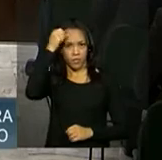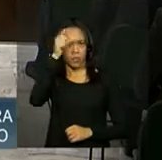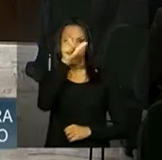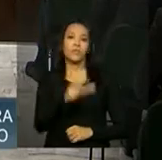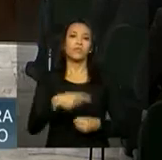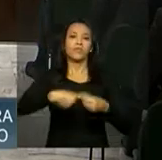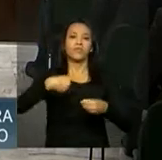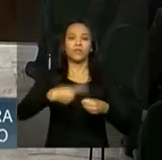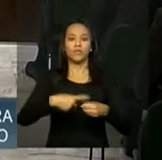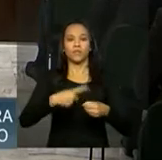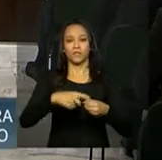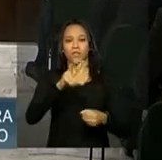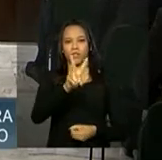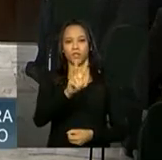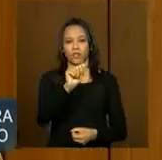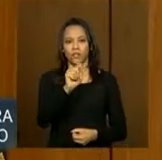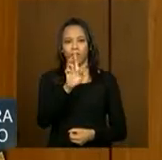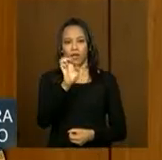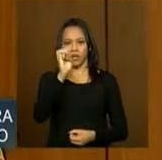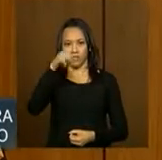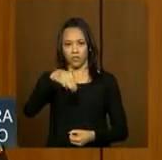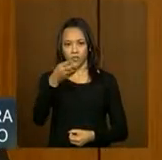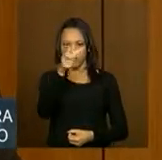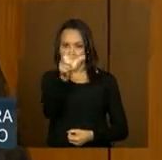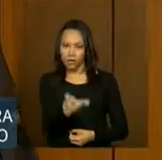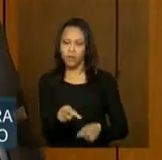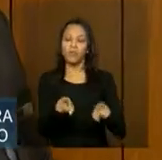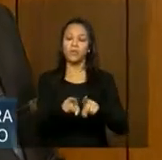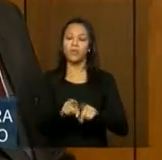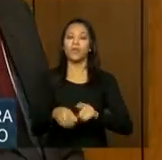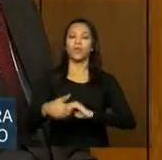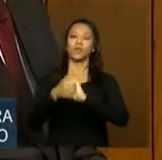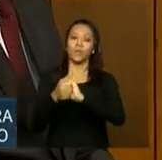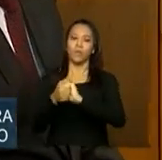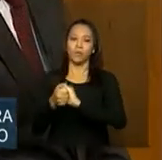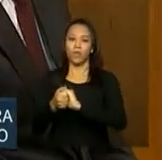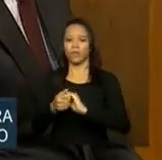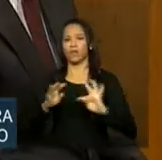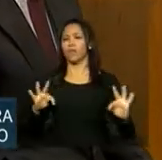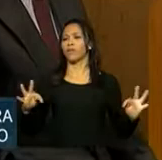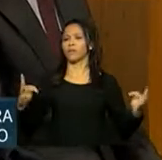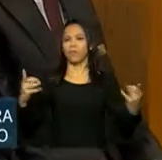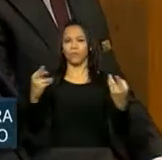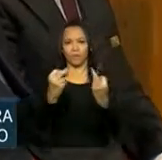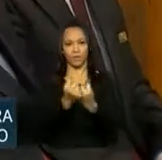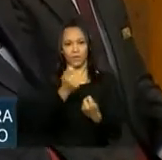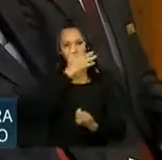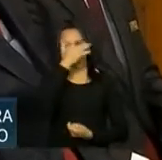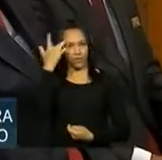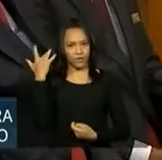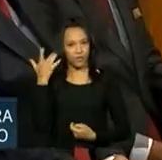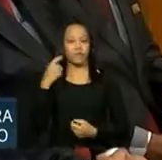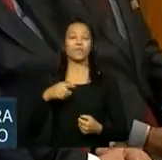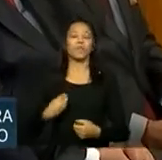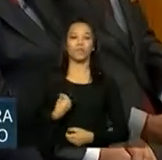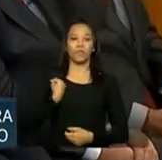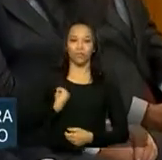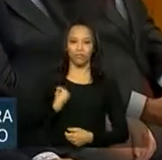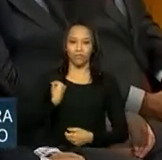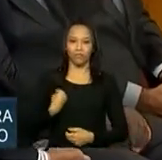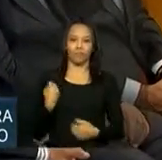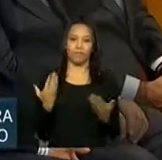Paulista o Roberto Rocha e comprimento todos os beneficiários pelo sistema SAC